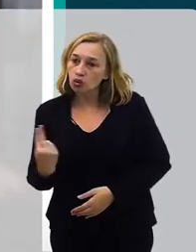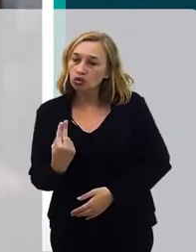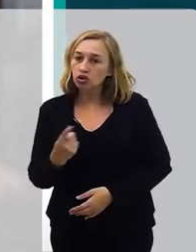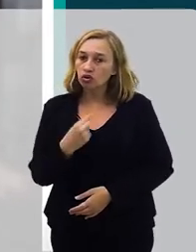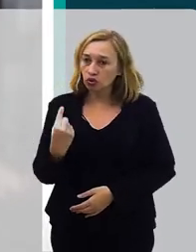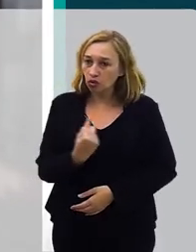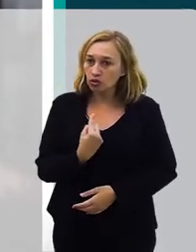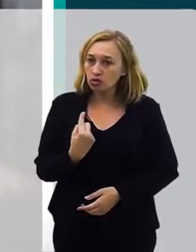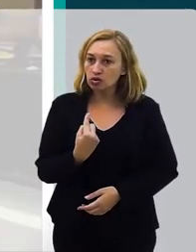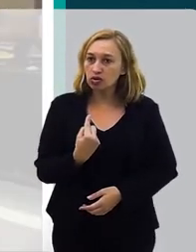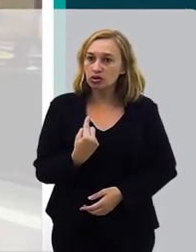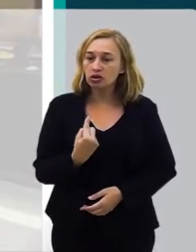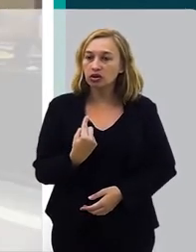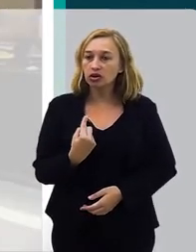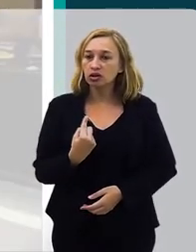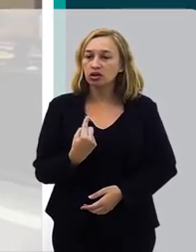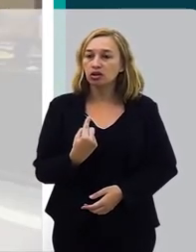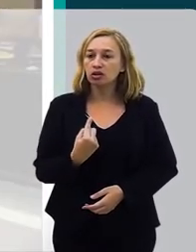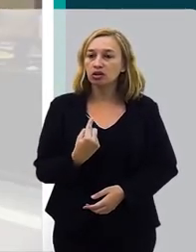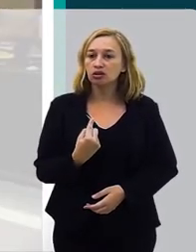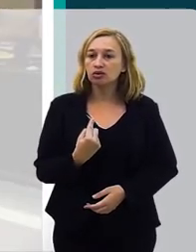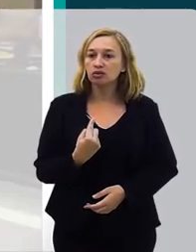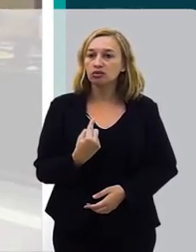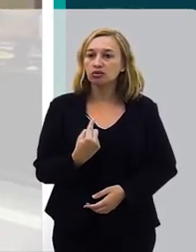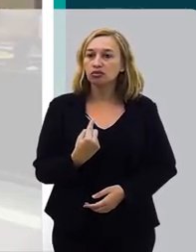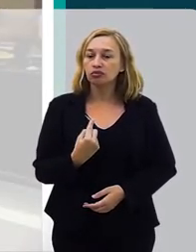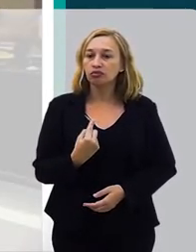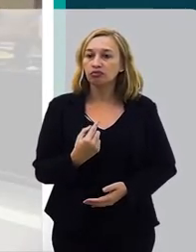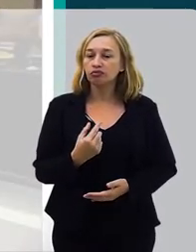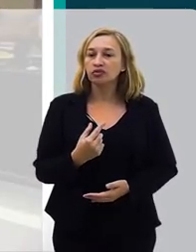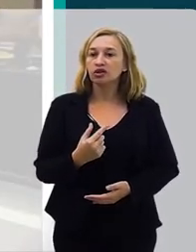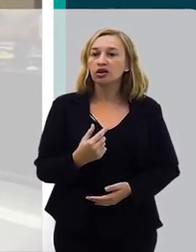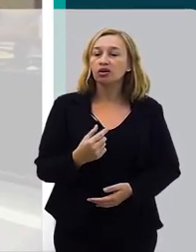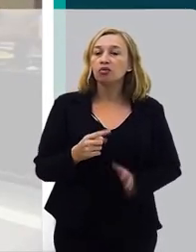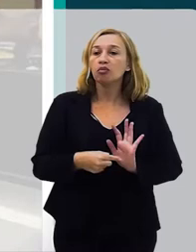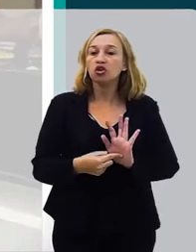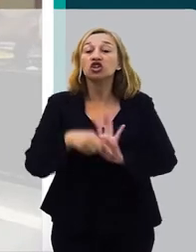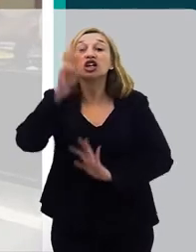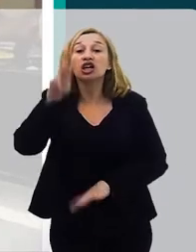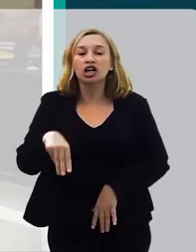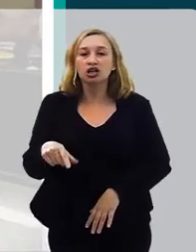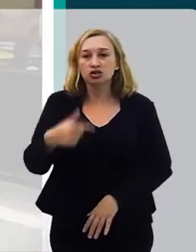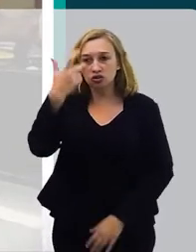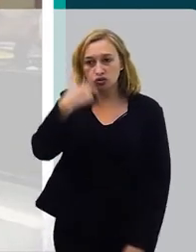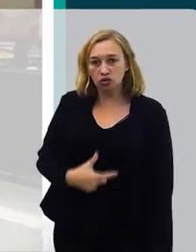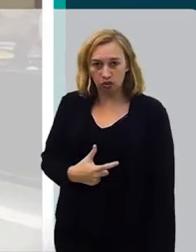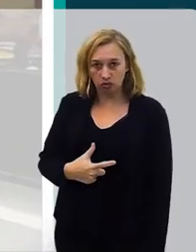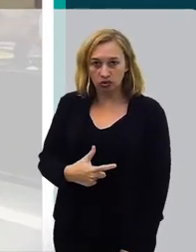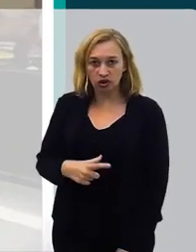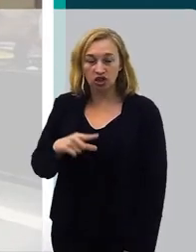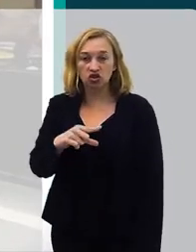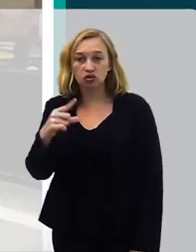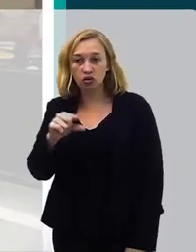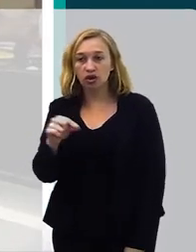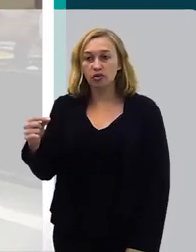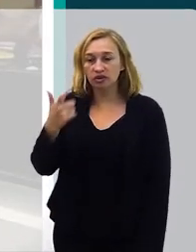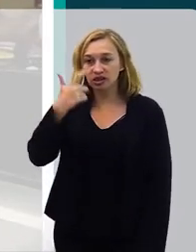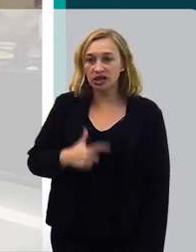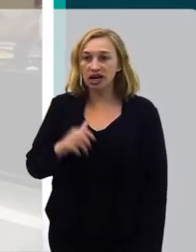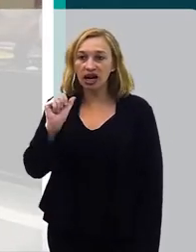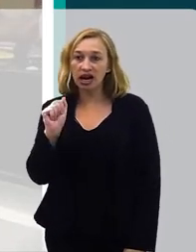nome, né, ele carrega quem a gente é e quem a gente escolheu ser. Então,